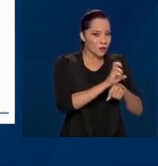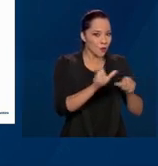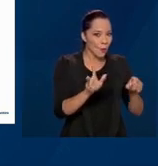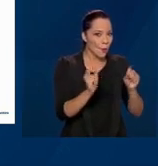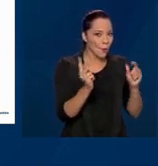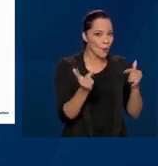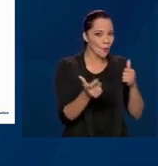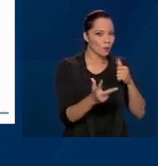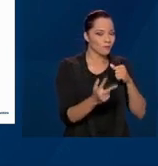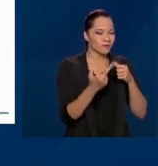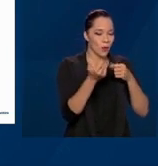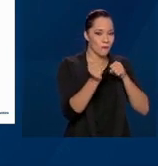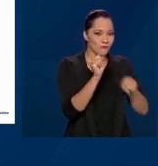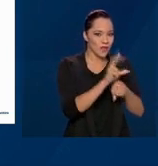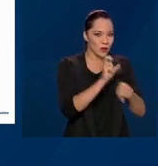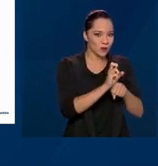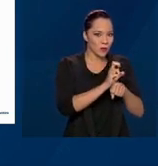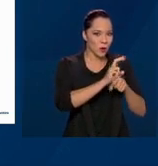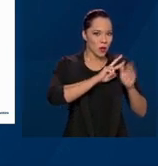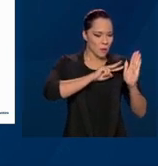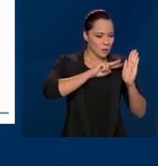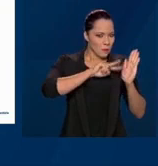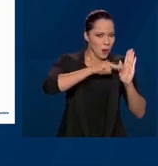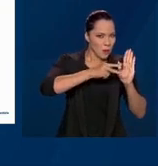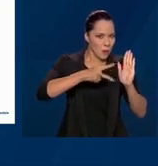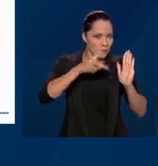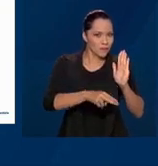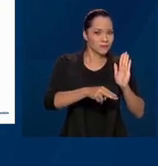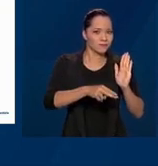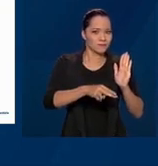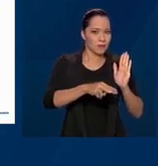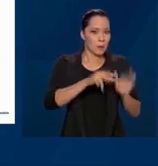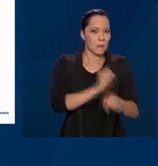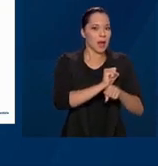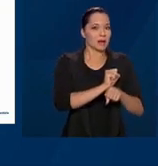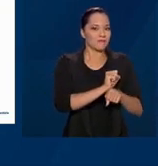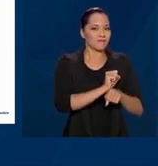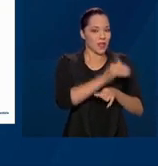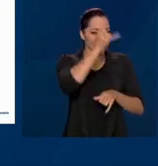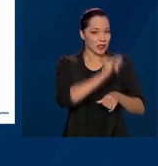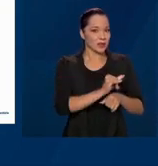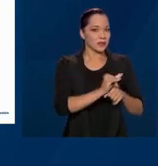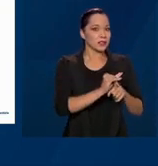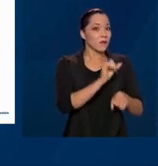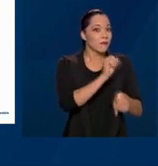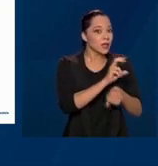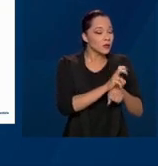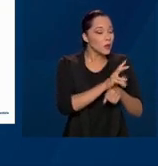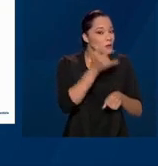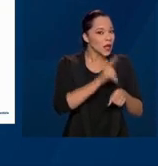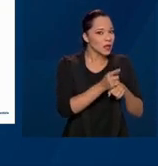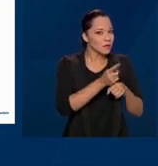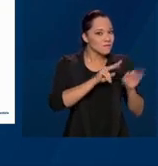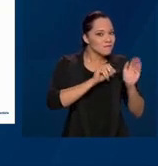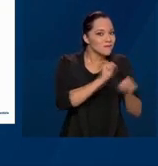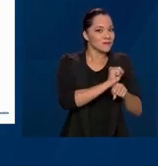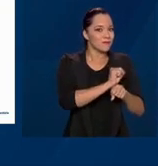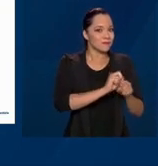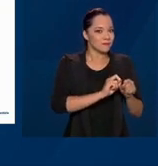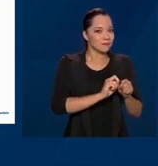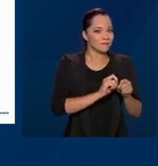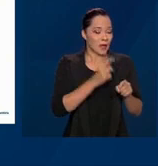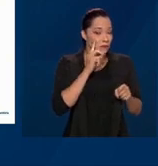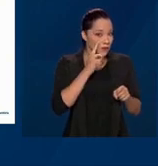de impedir que o vírus se replique no organismo, o vírus vivo. Além disso, a